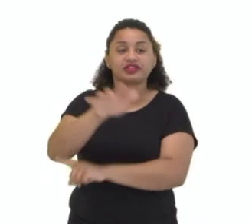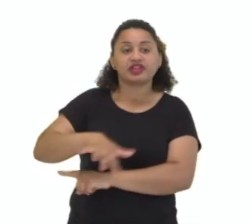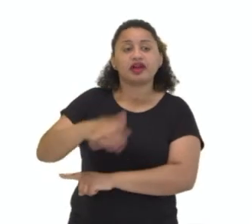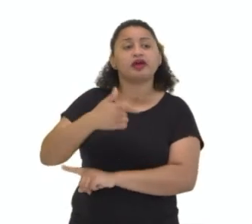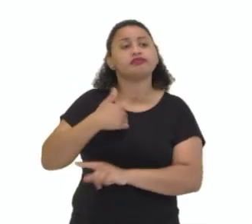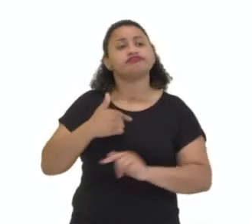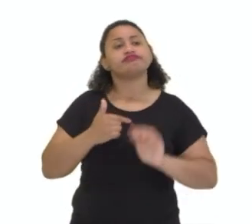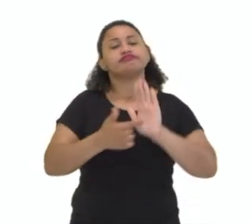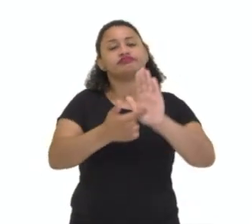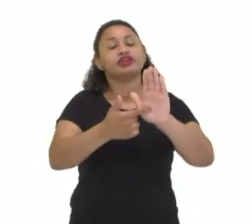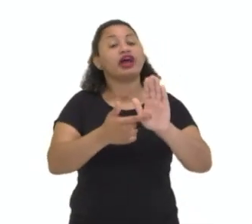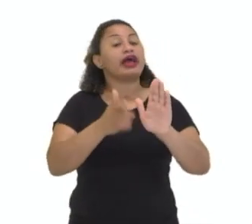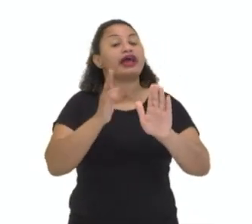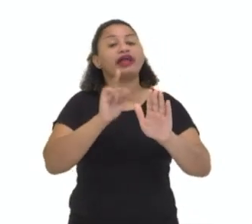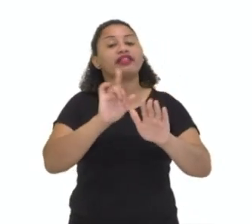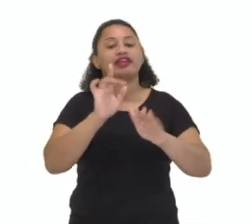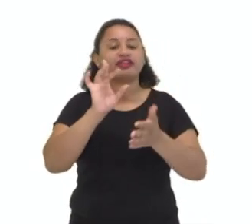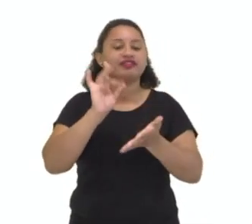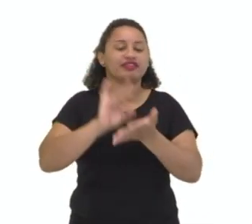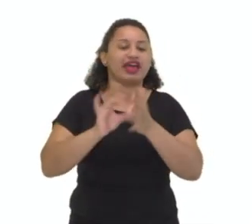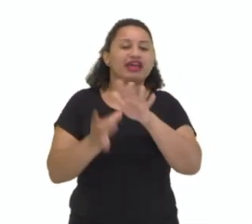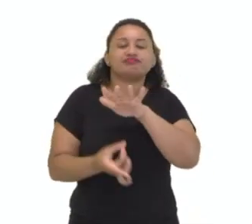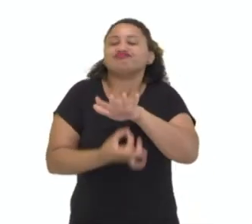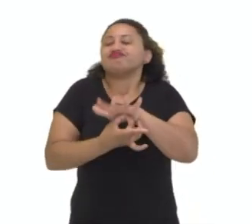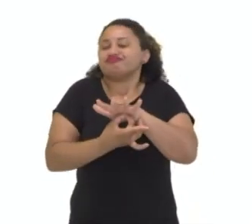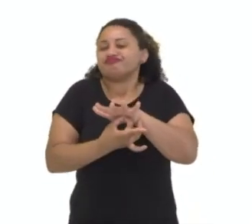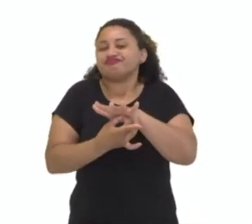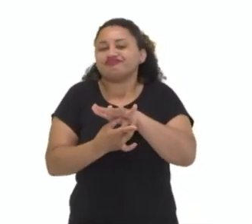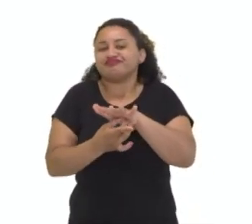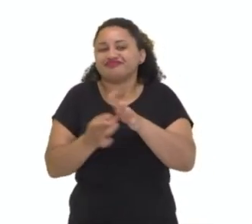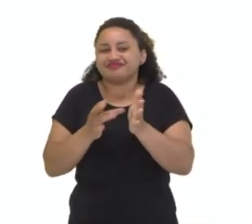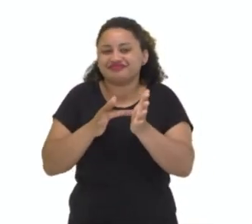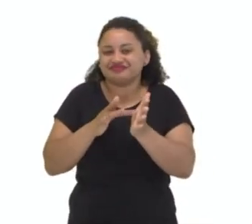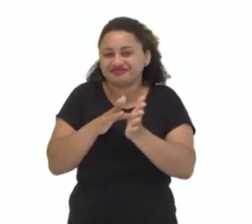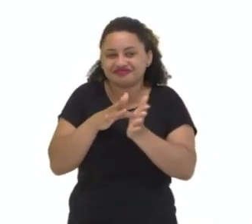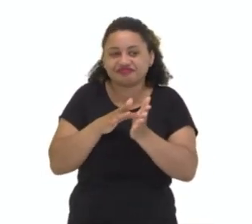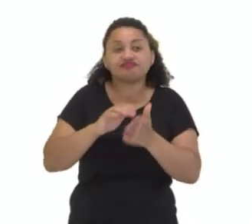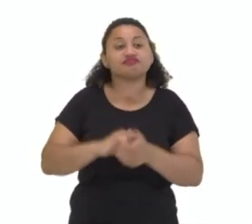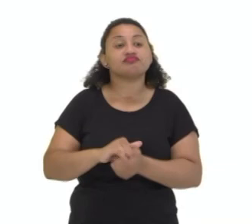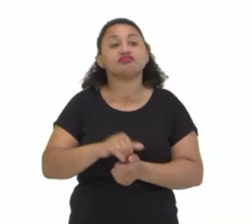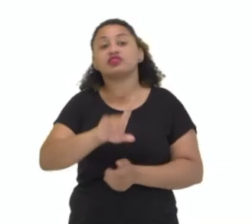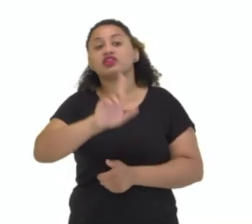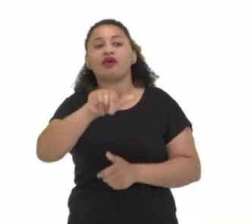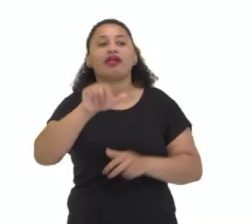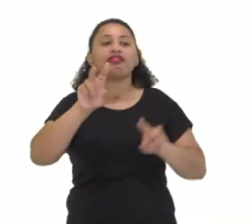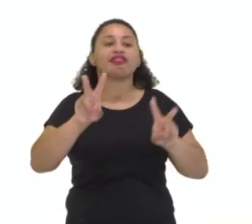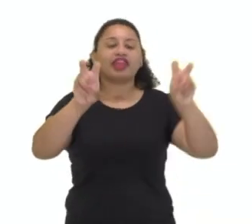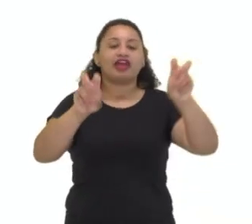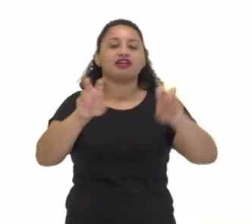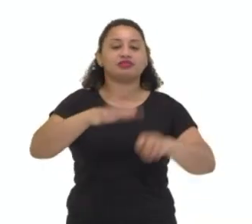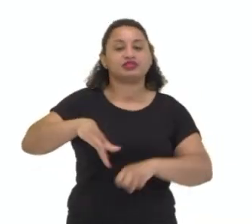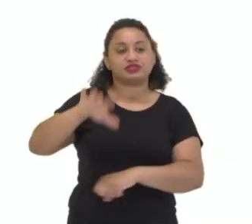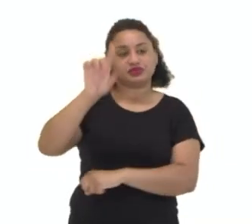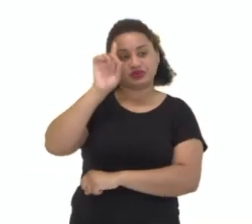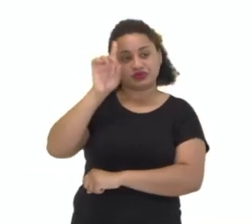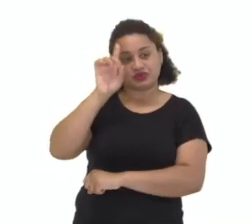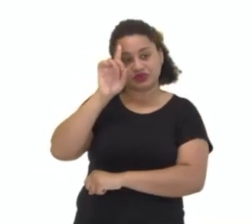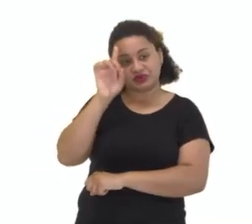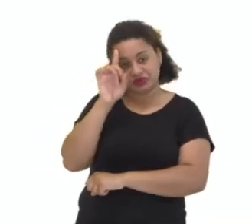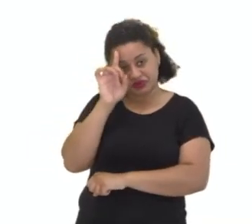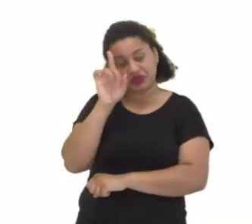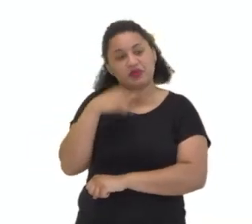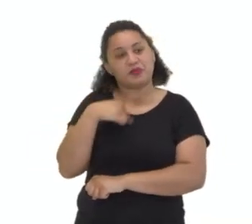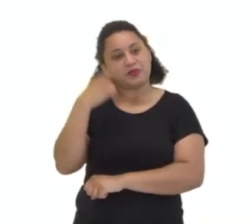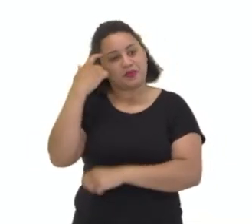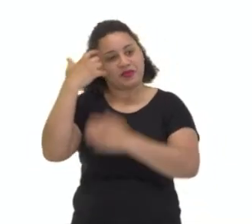como ficcional. E embora não sejam trabalhadas temáticas do cotidiano em que se realizem reflexões